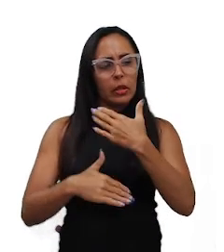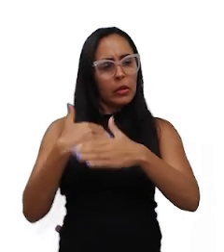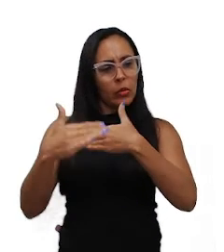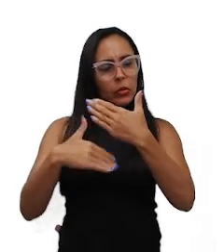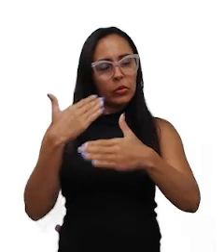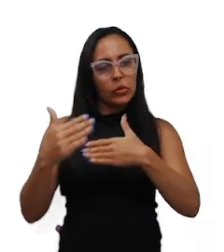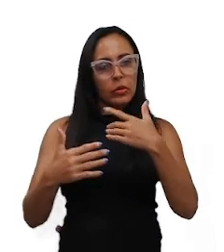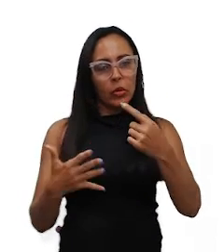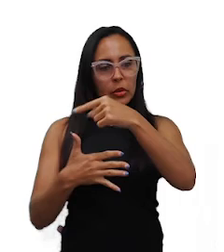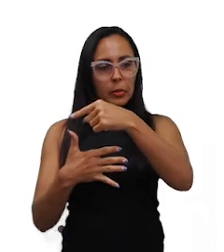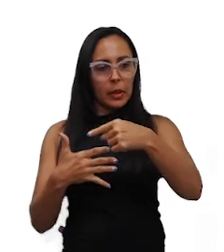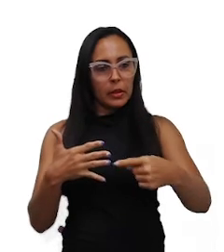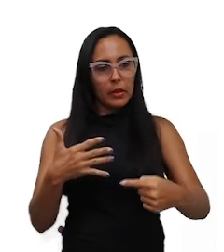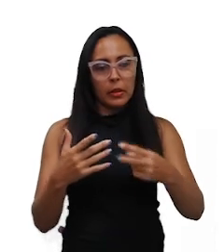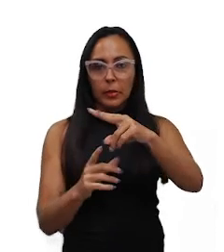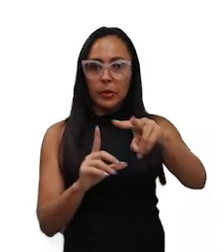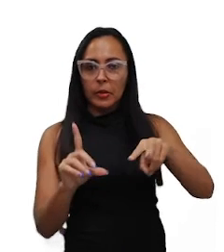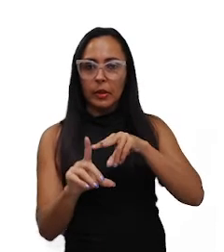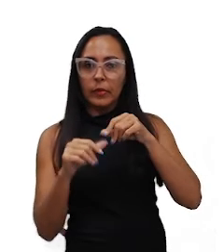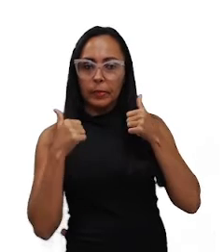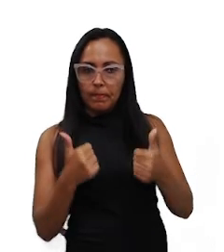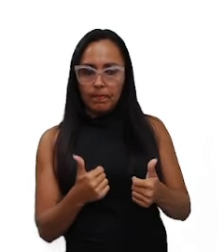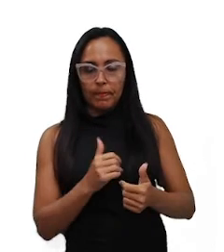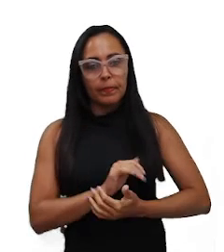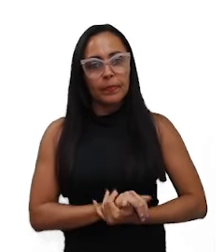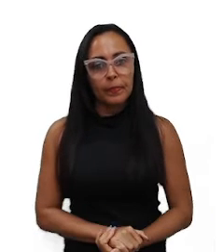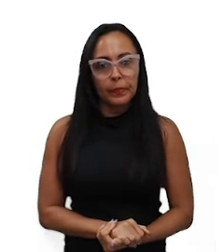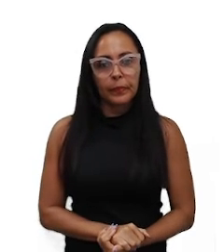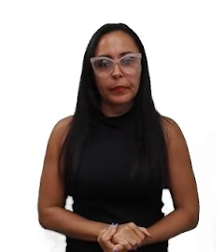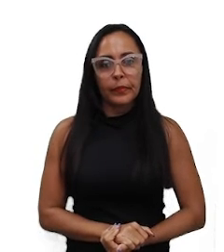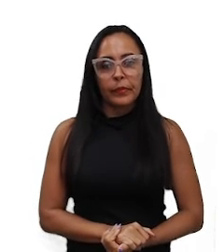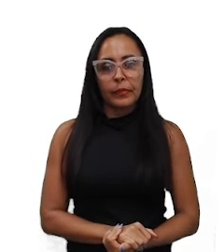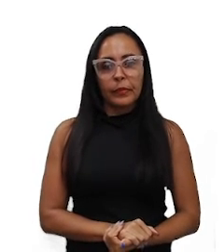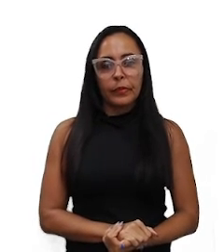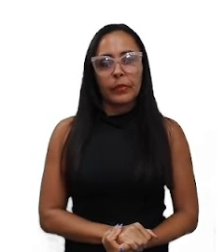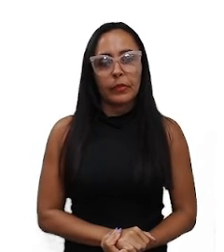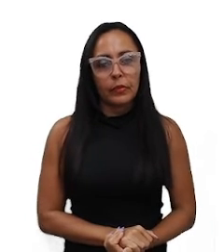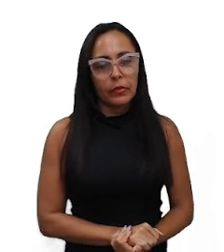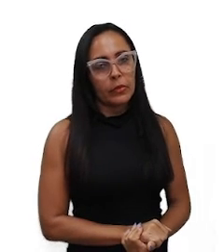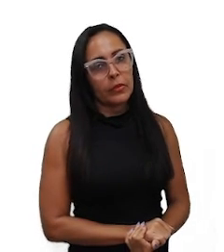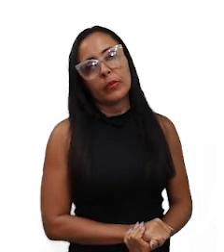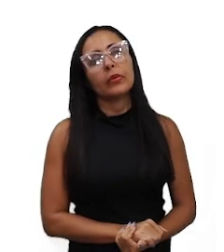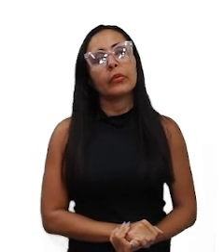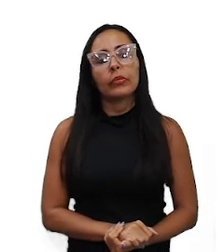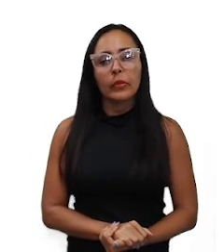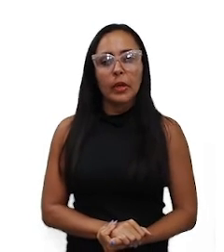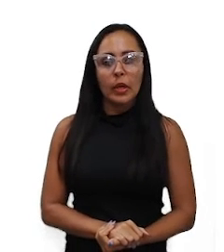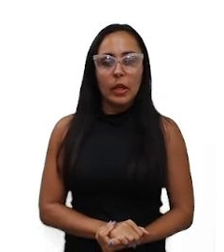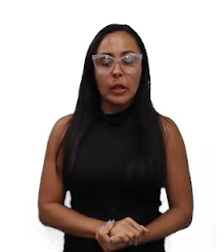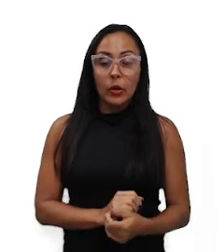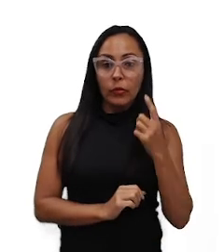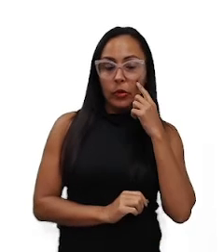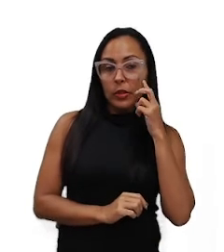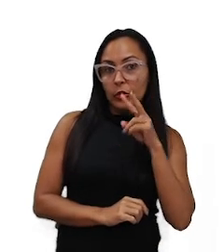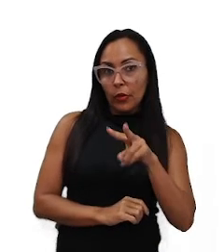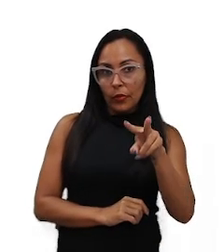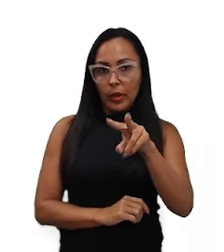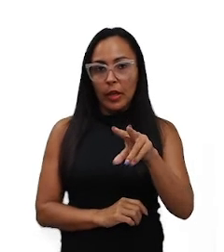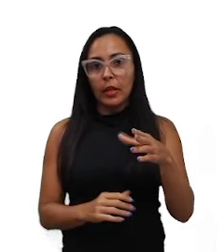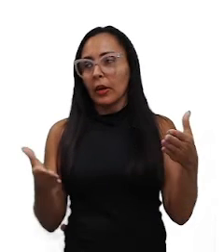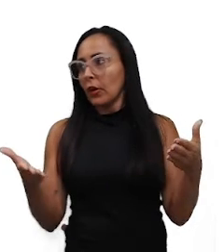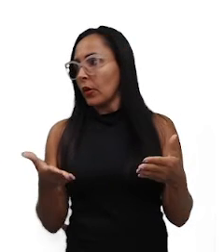itens da perspectiva, tá? Bom, desse ponto auxiliar, vocês estão vendo agora no